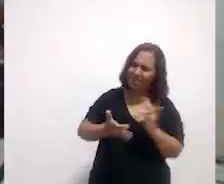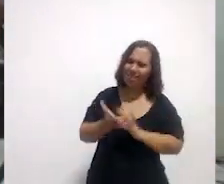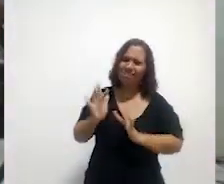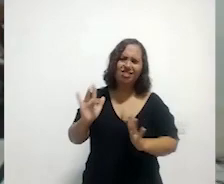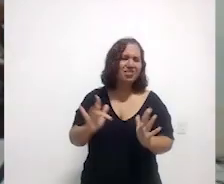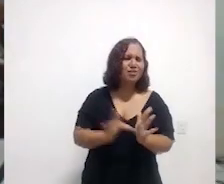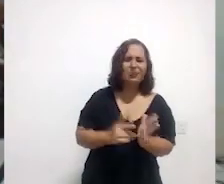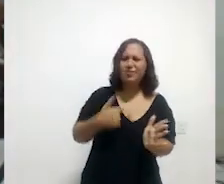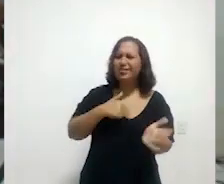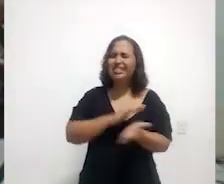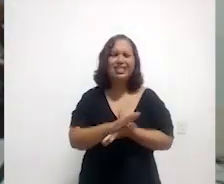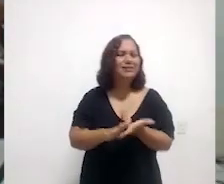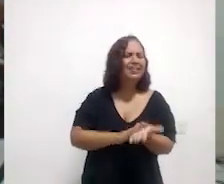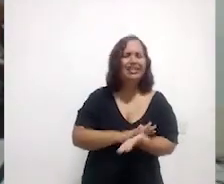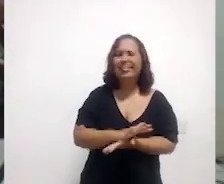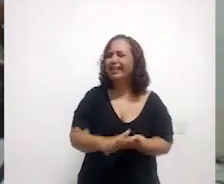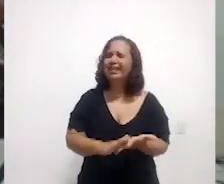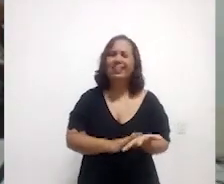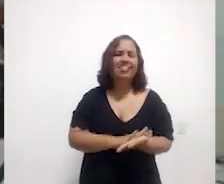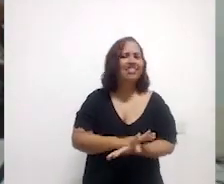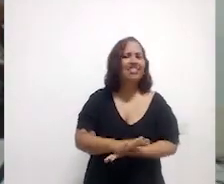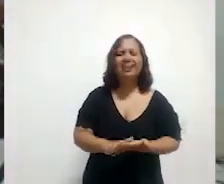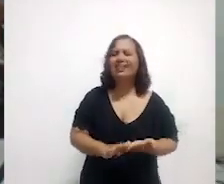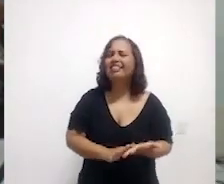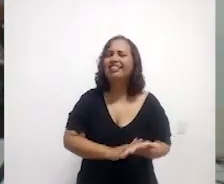estou sem ti,